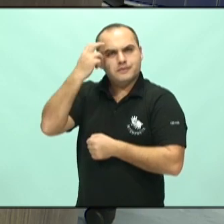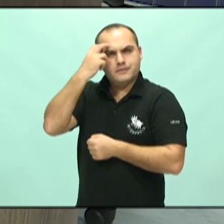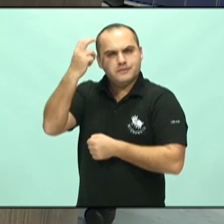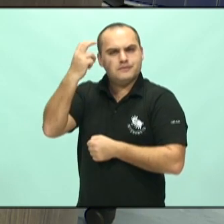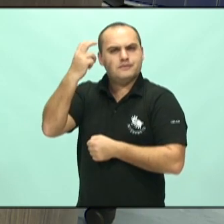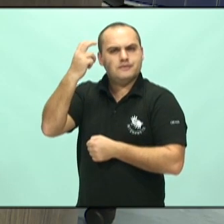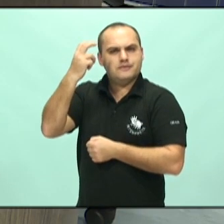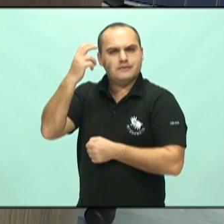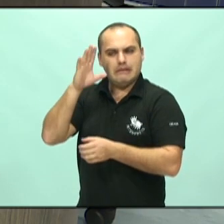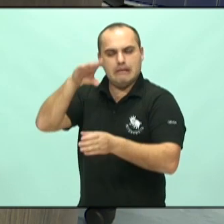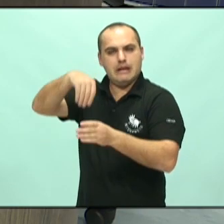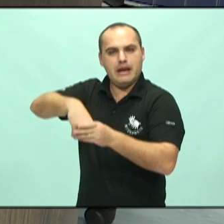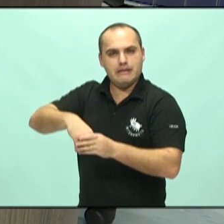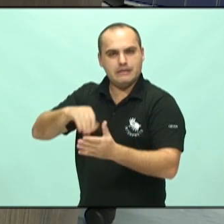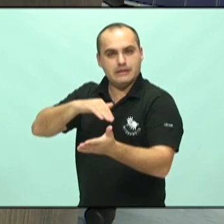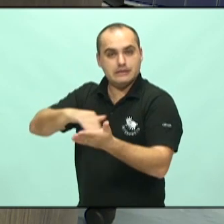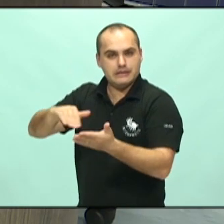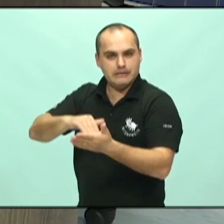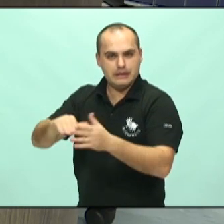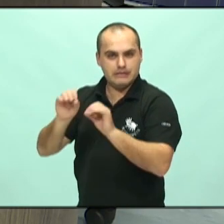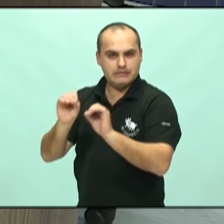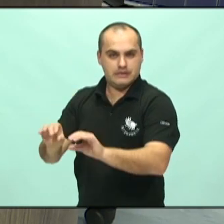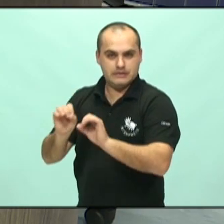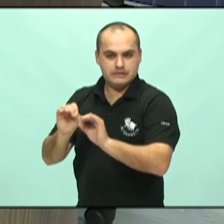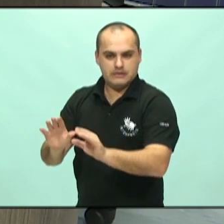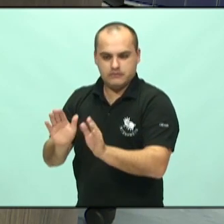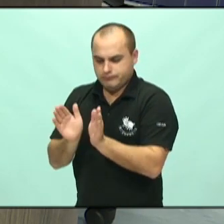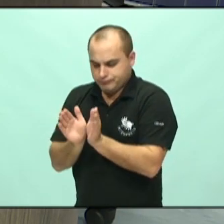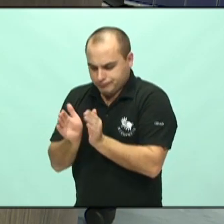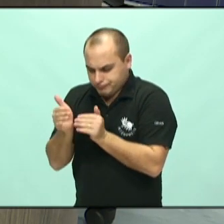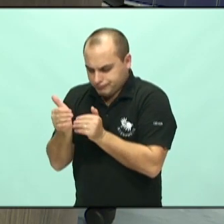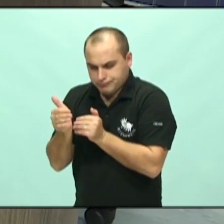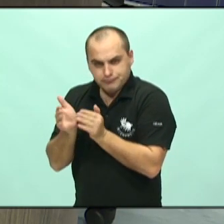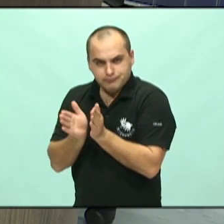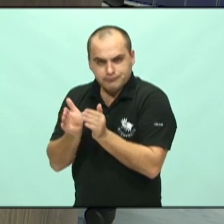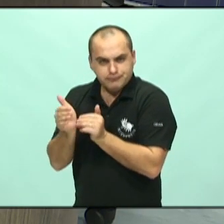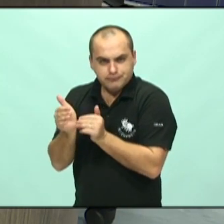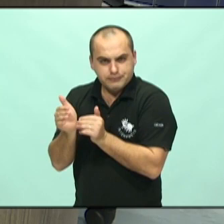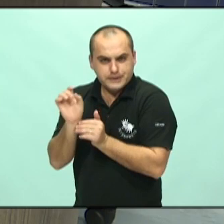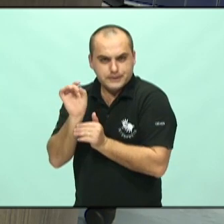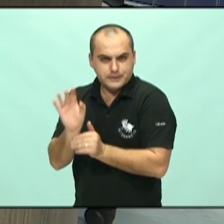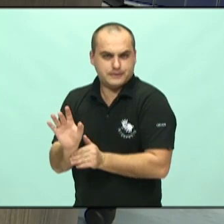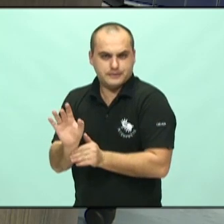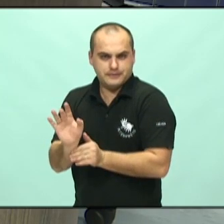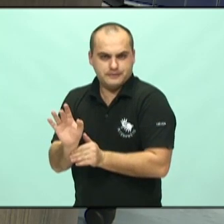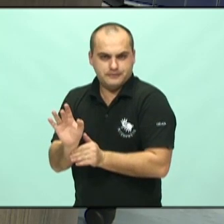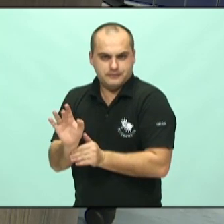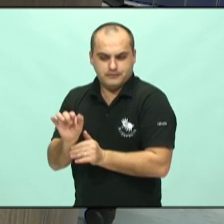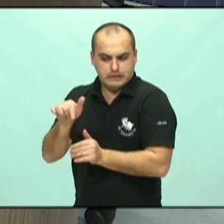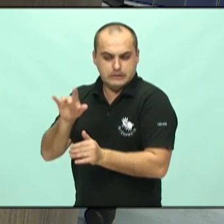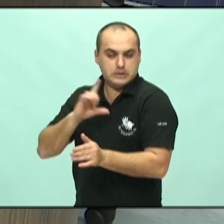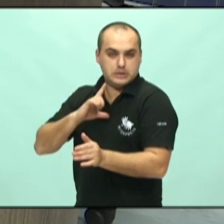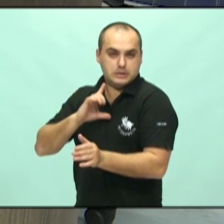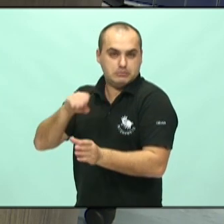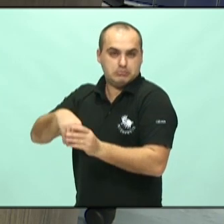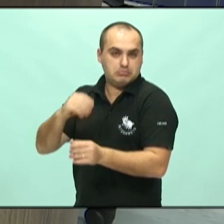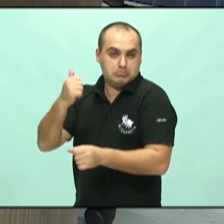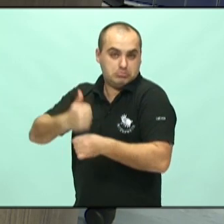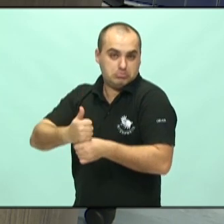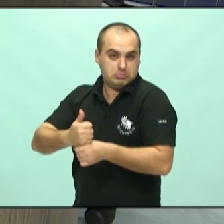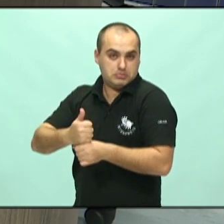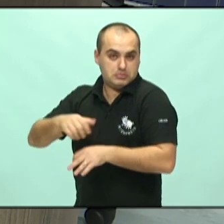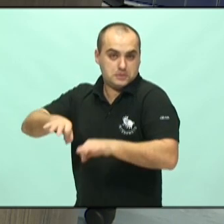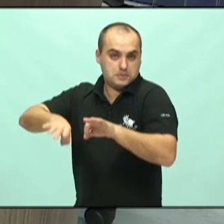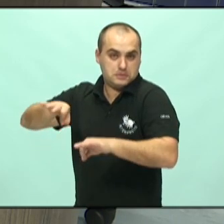na Secretaria de Educação, que era um cubículozinho 5x5 no máximo. Então, quando a